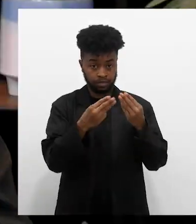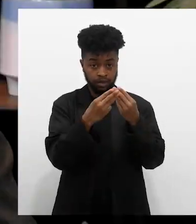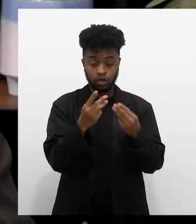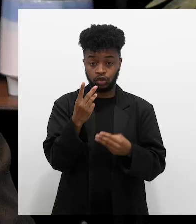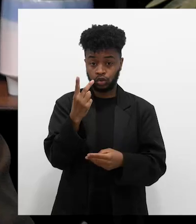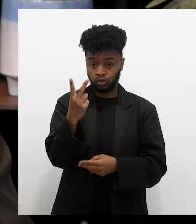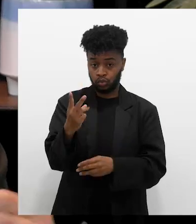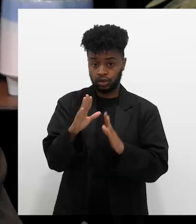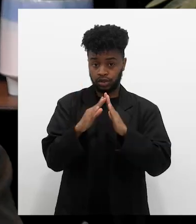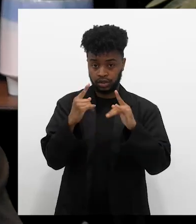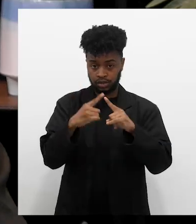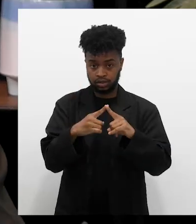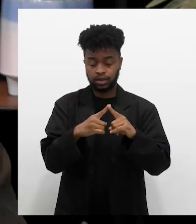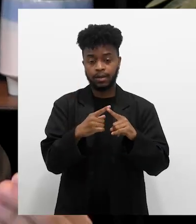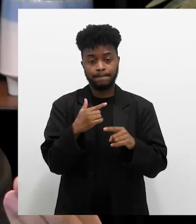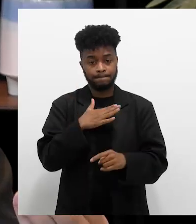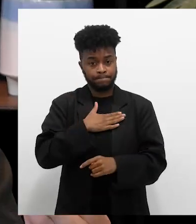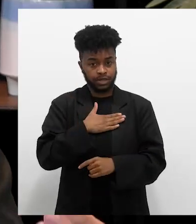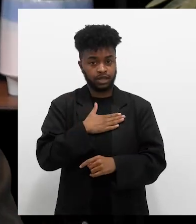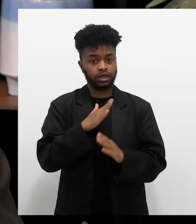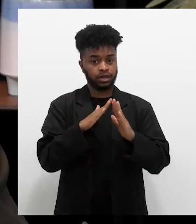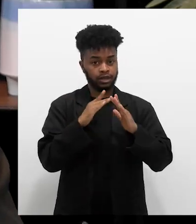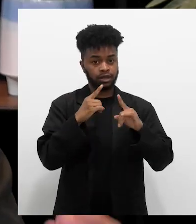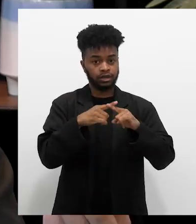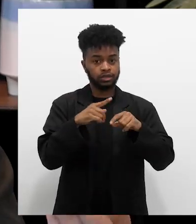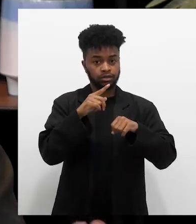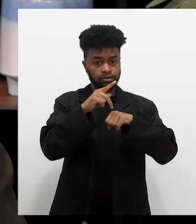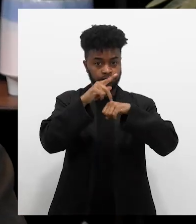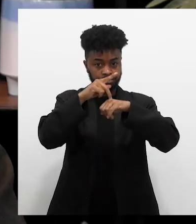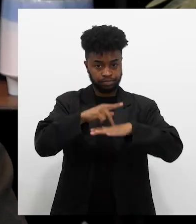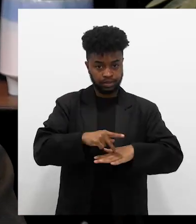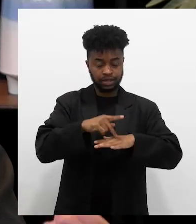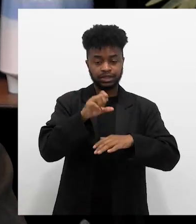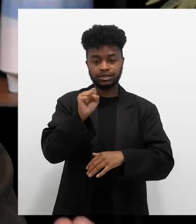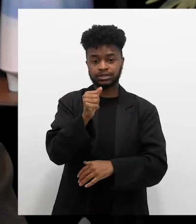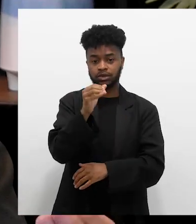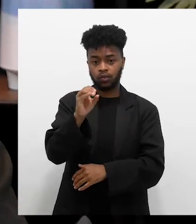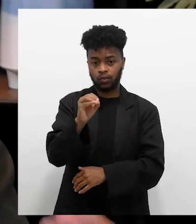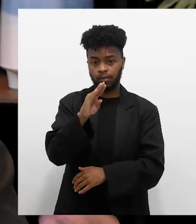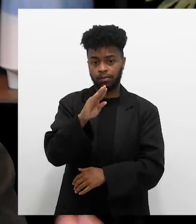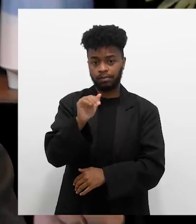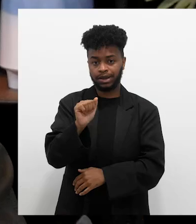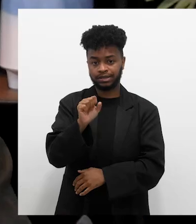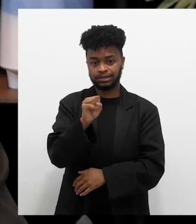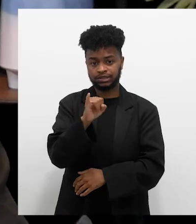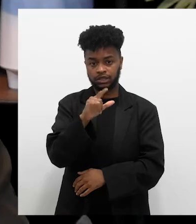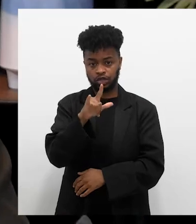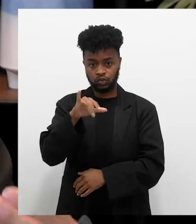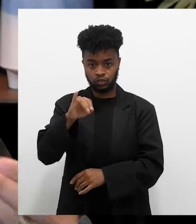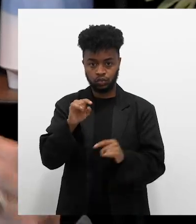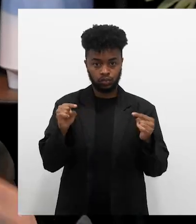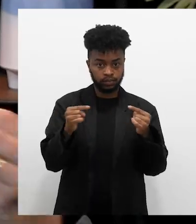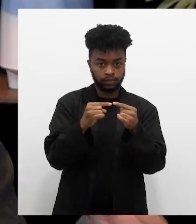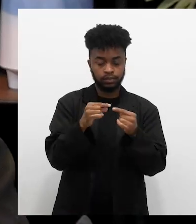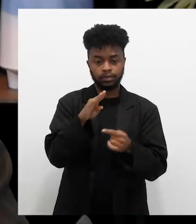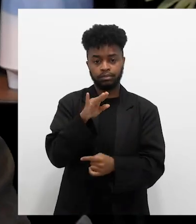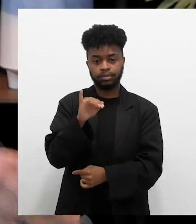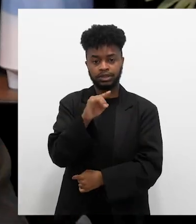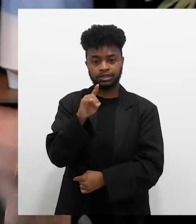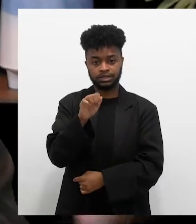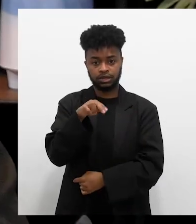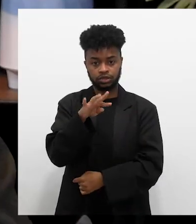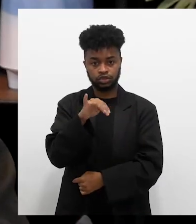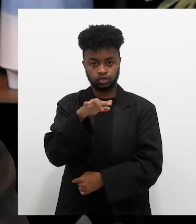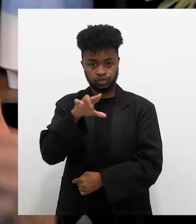2 igrejas, né? A minha paróquia mesmo, a paróquia de São Basílio e Nossa Senhora do Perpétuo Socorro, do rito